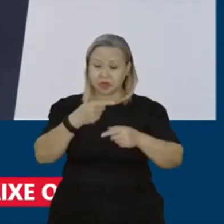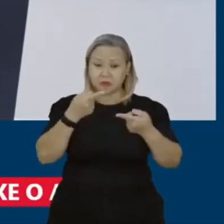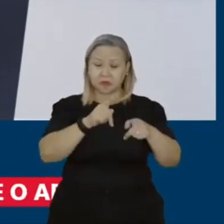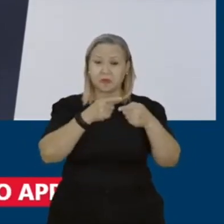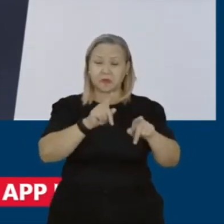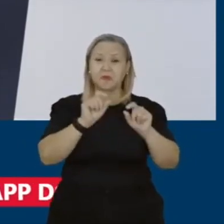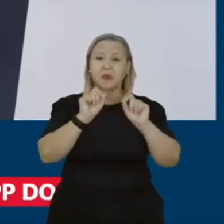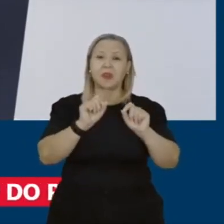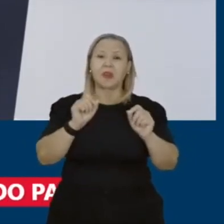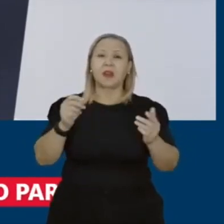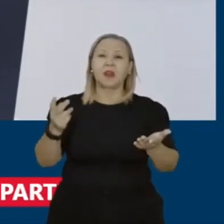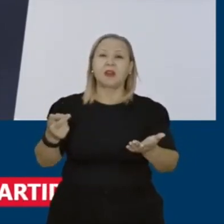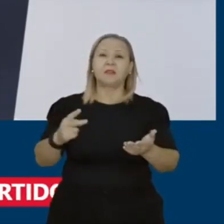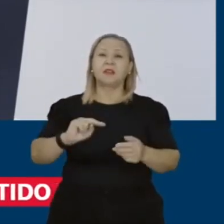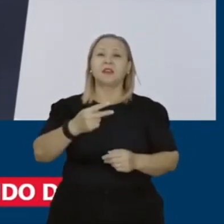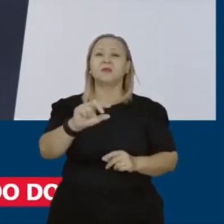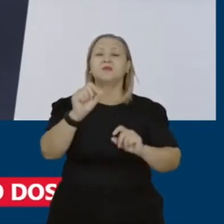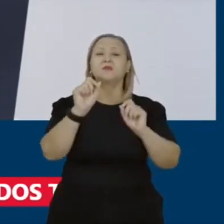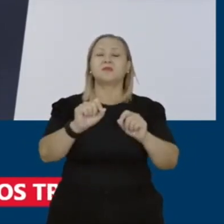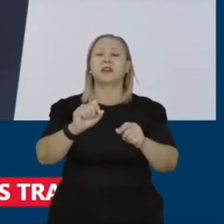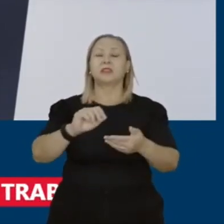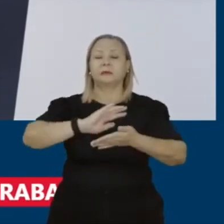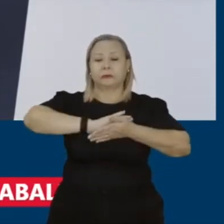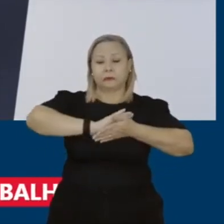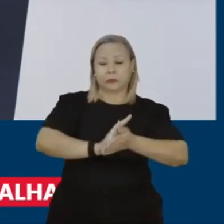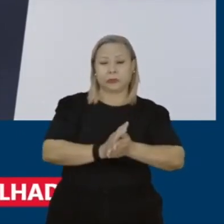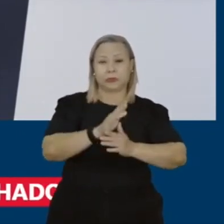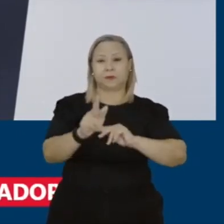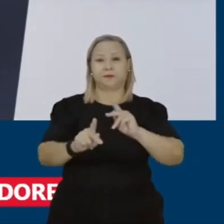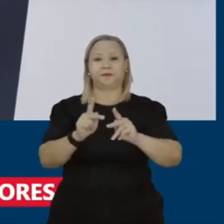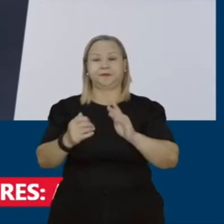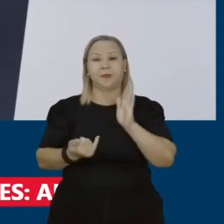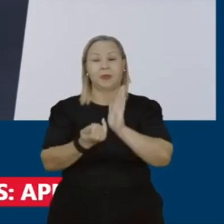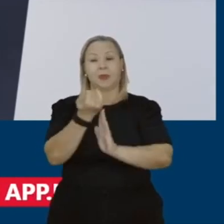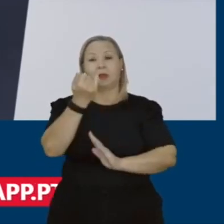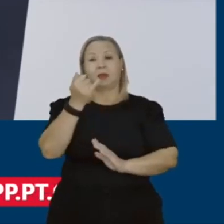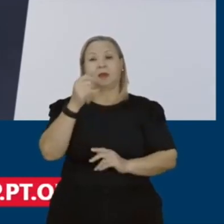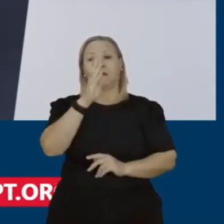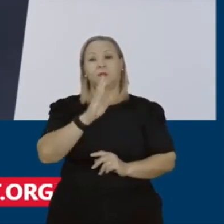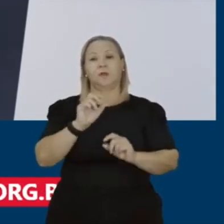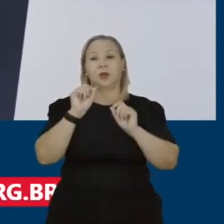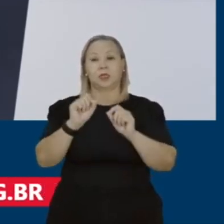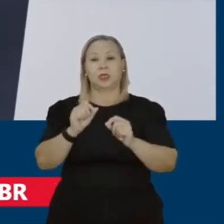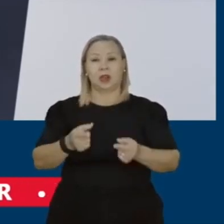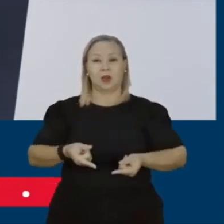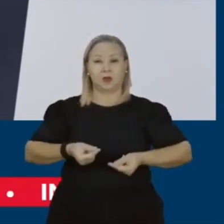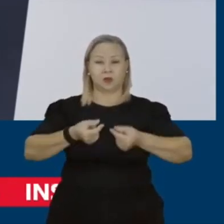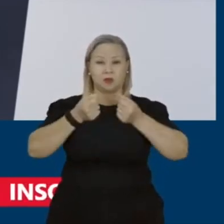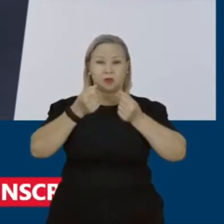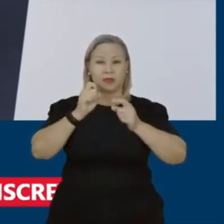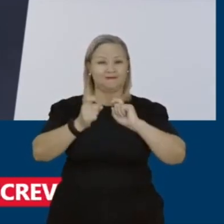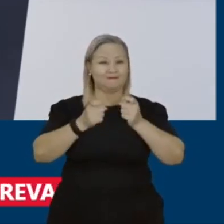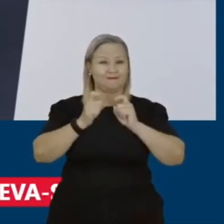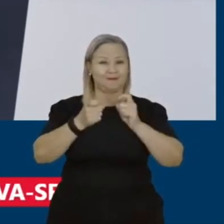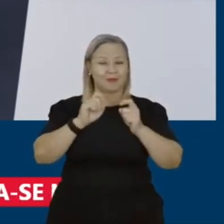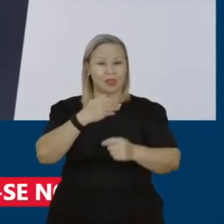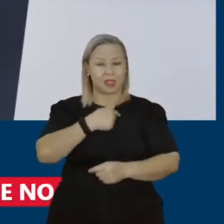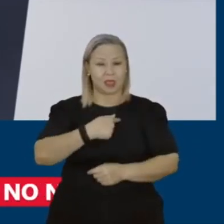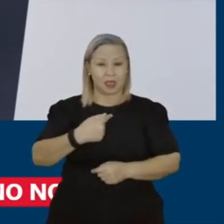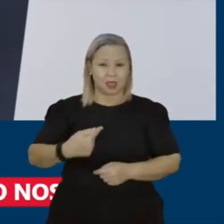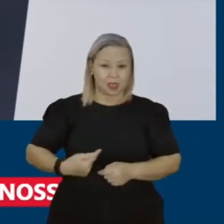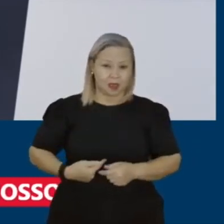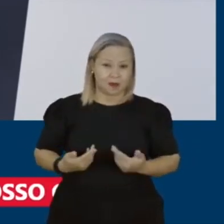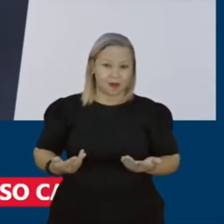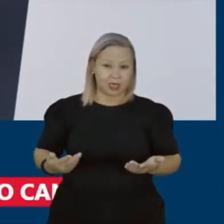de massacre da população. A inflação brasileira hoje é mais dos preços administrados pelo governo.